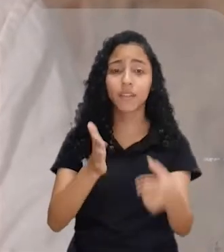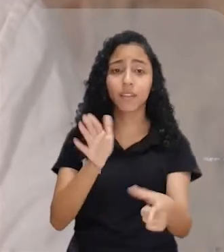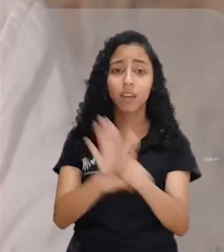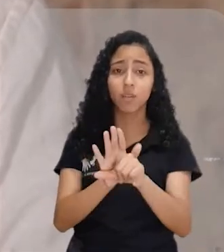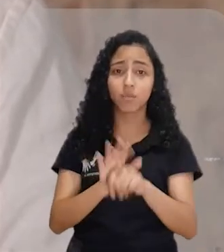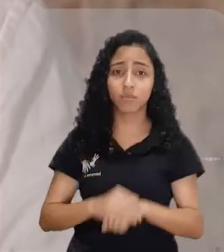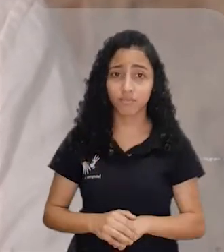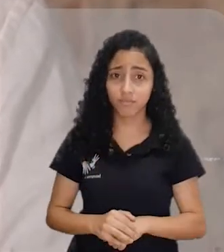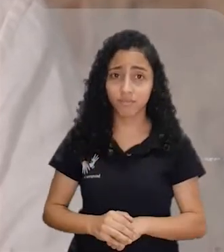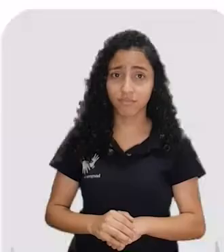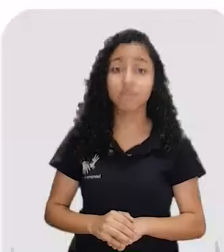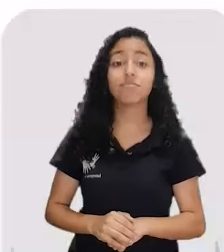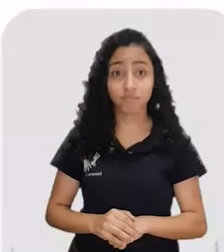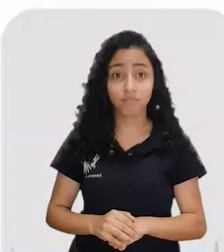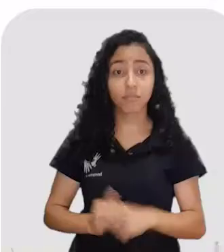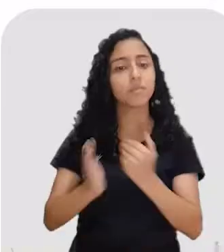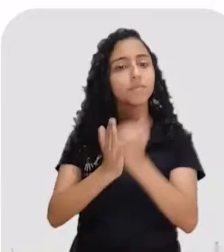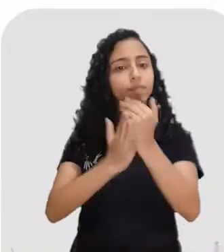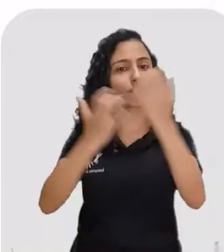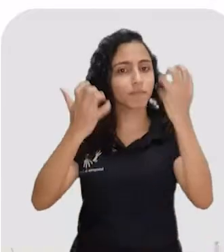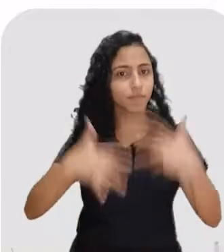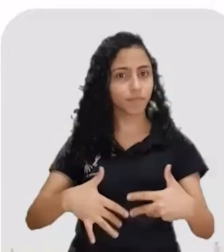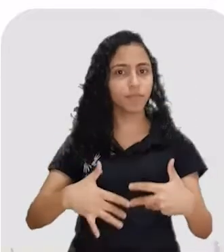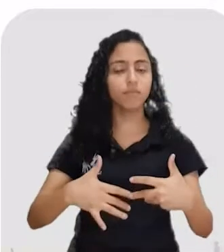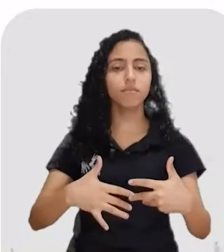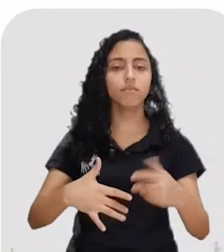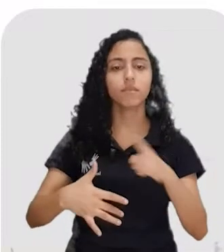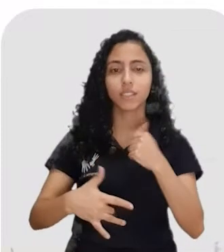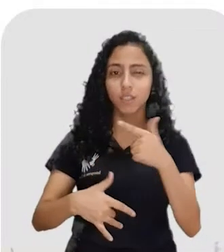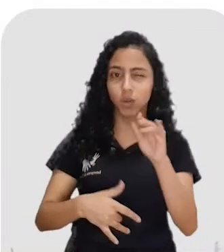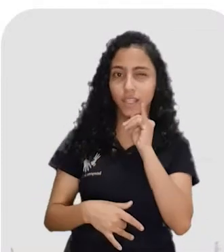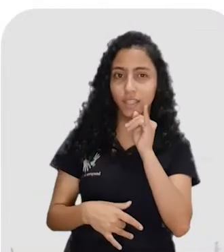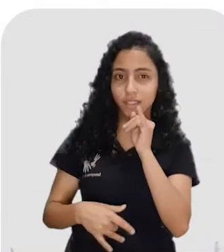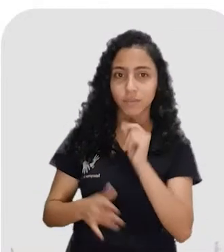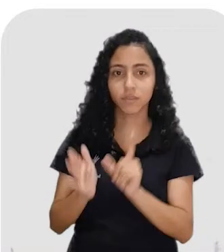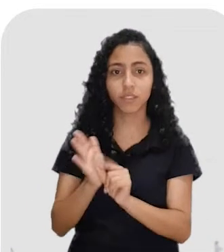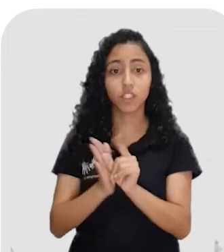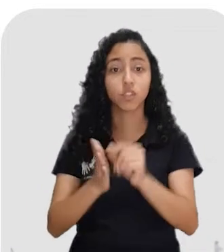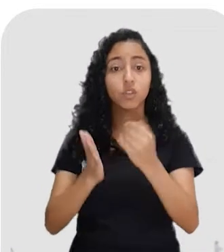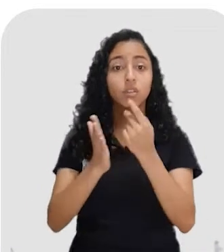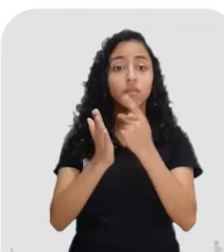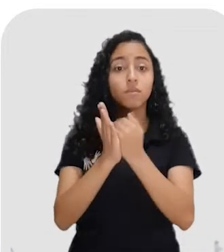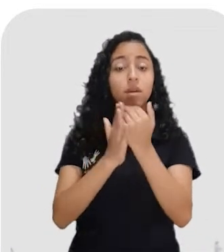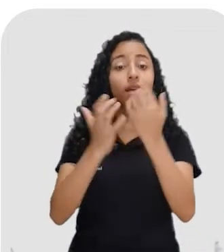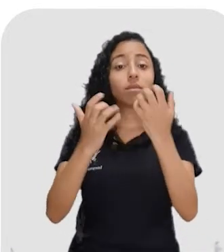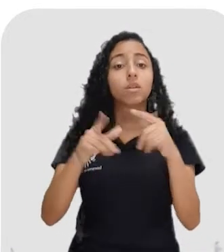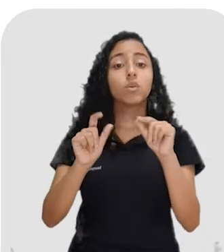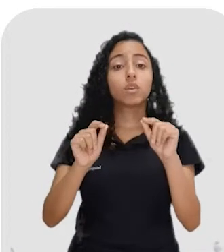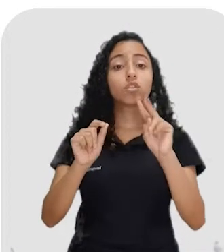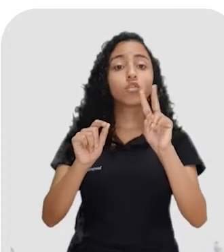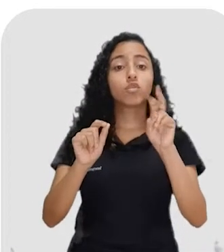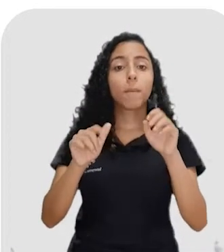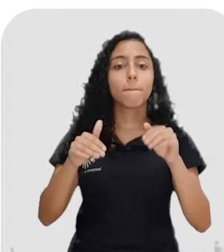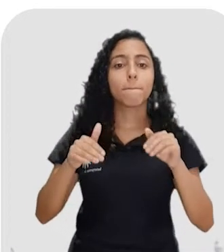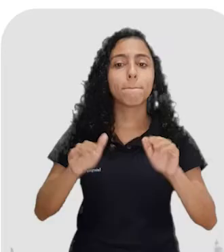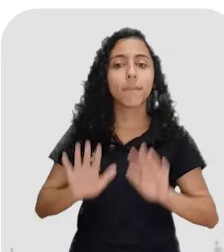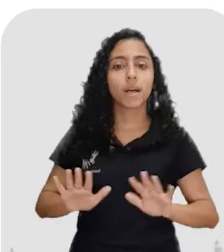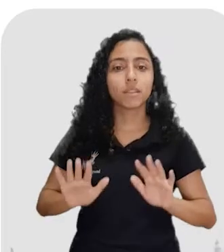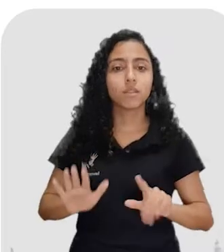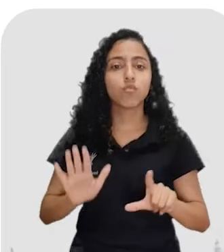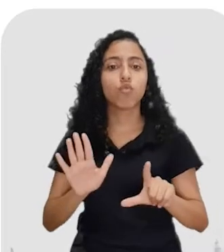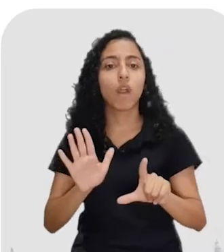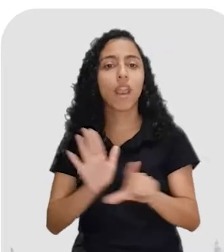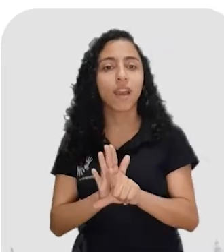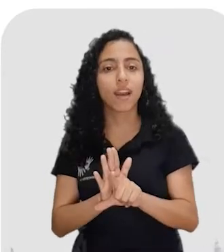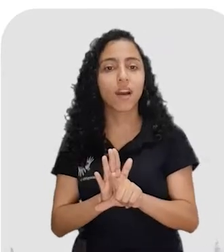verdade, é uma meta legal. Então, para ficar mais claro aqui, eu trouxe aqui esse outro exemplo, é um artigo que fala sobre o